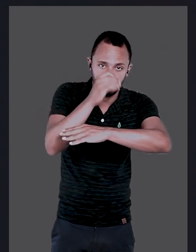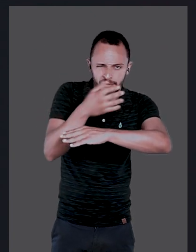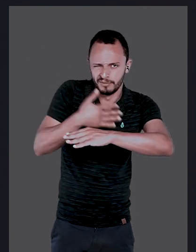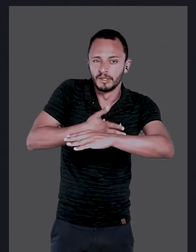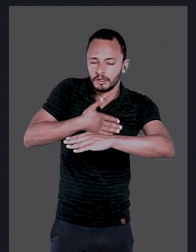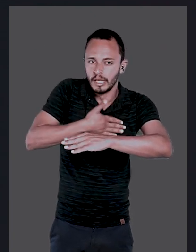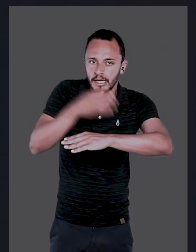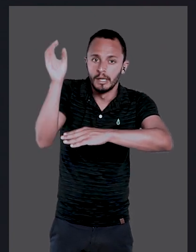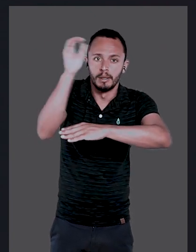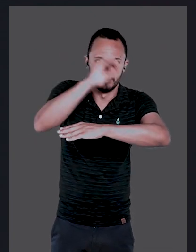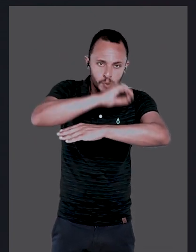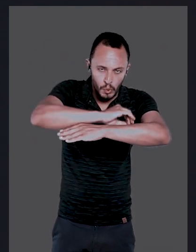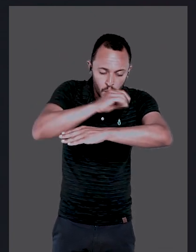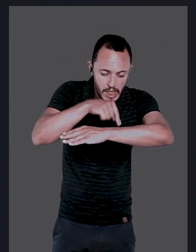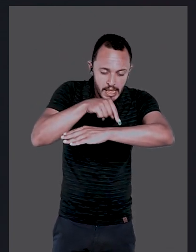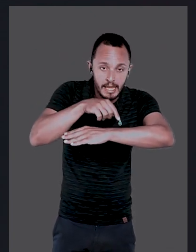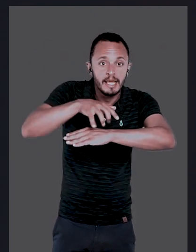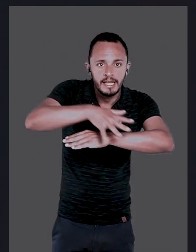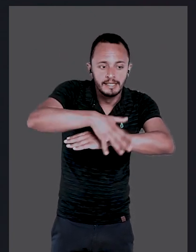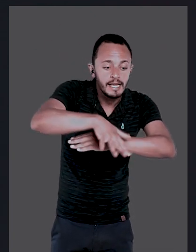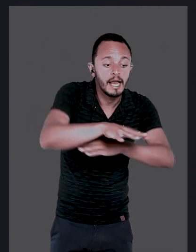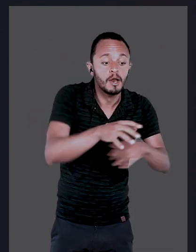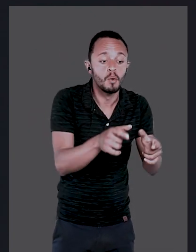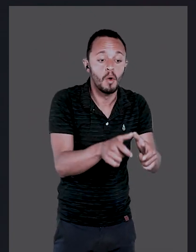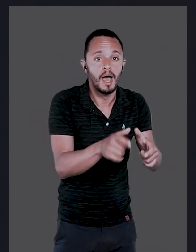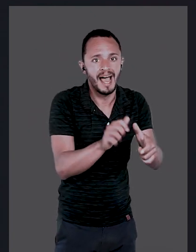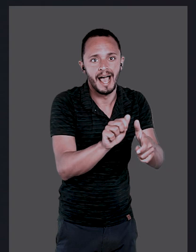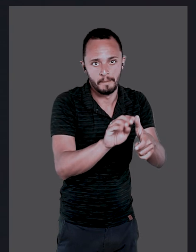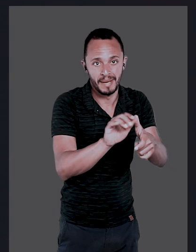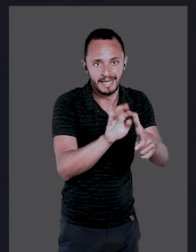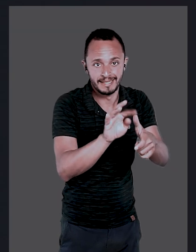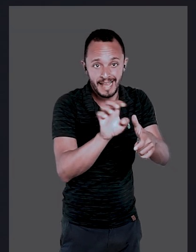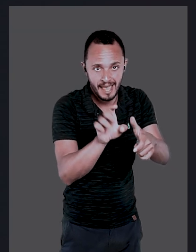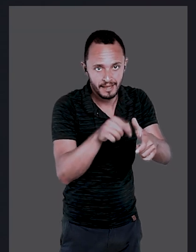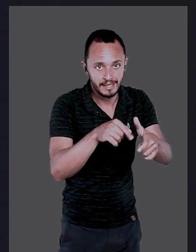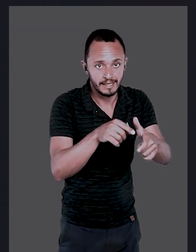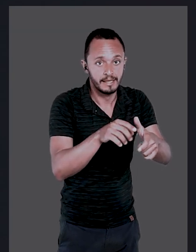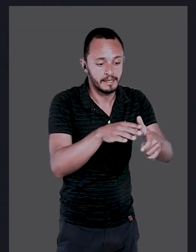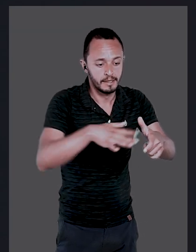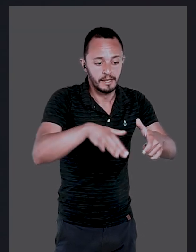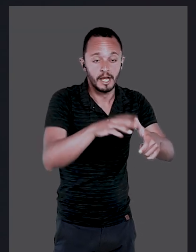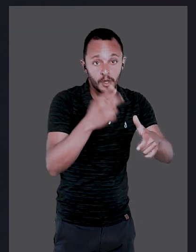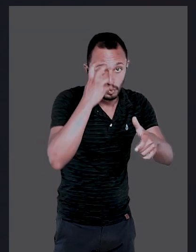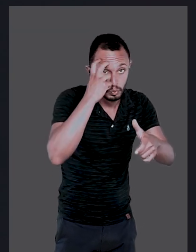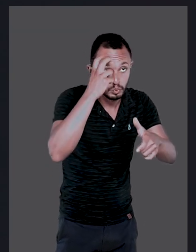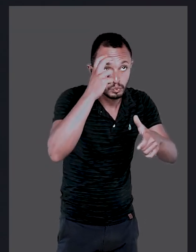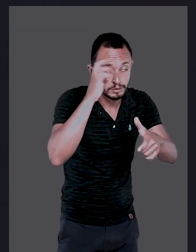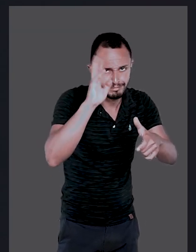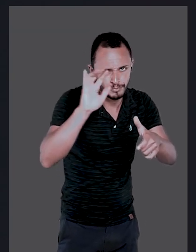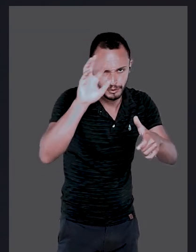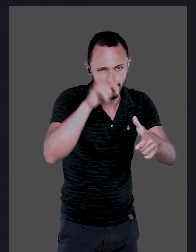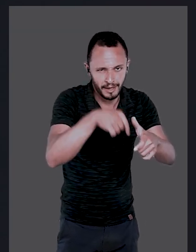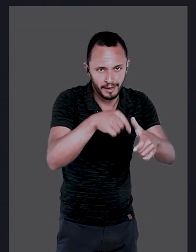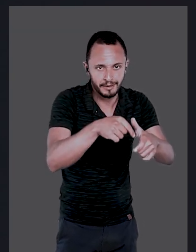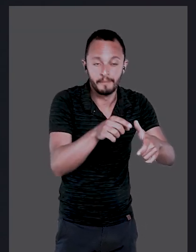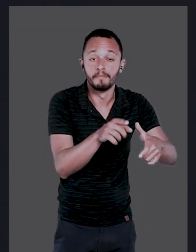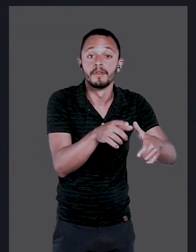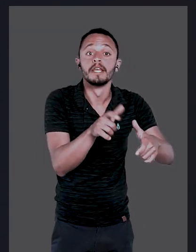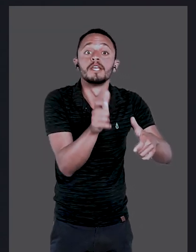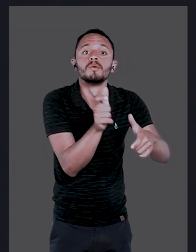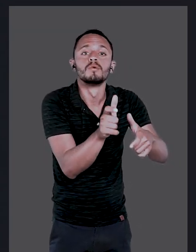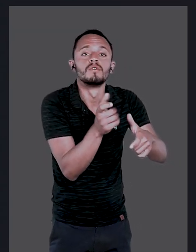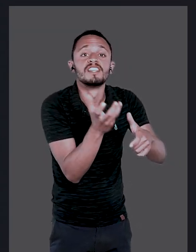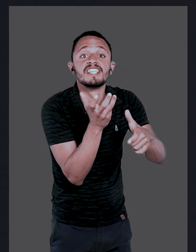da Noite acarretasse ainda, e ainda que seja na perspectiva dos Abaeté, ou ainda que tenha a ver com a cultura imaginária